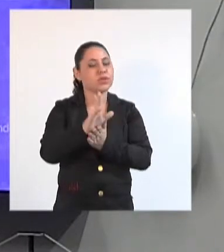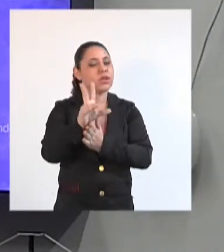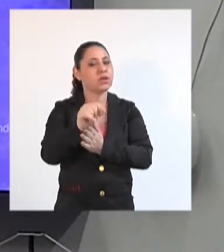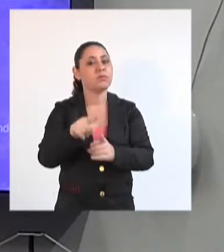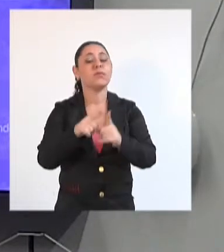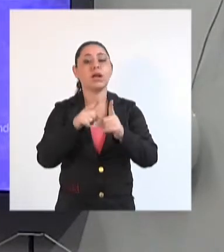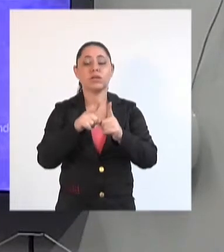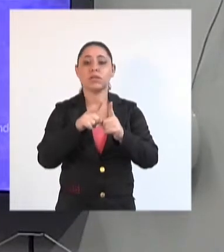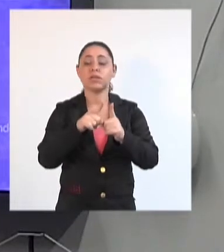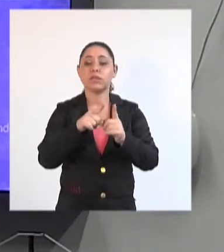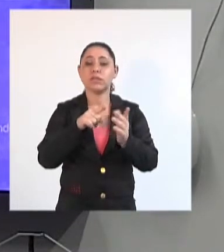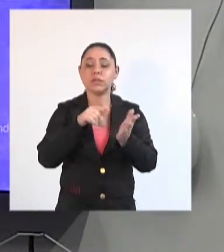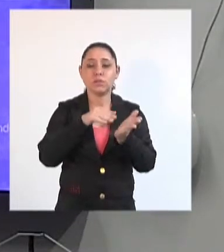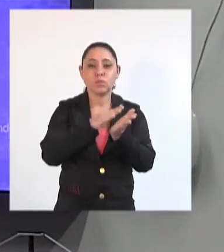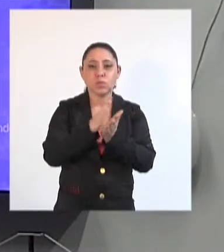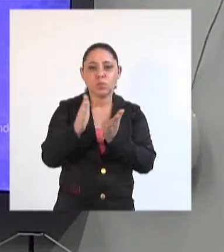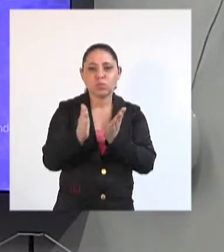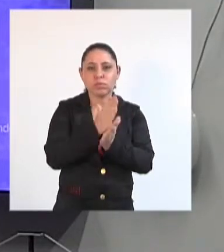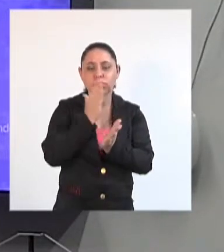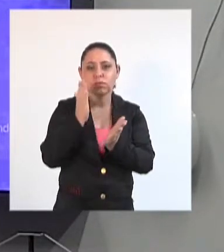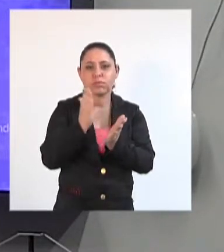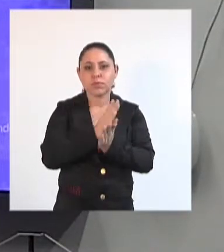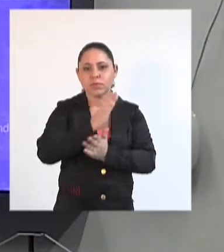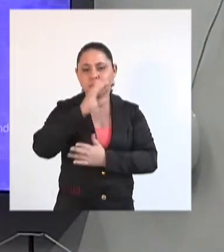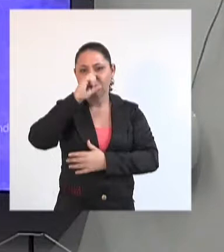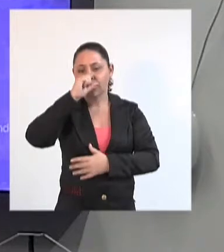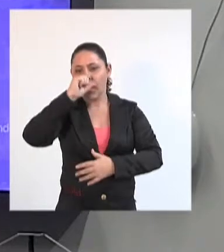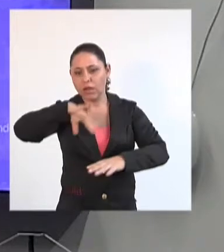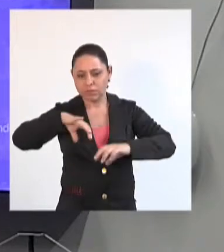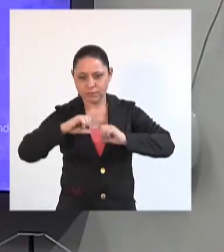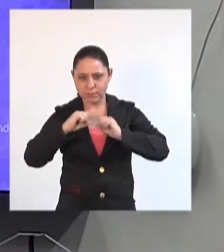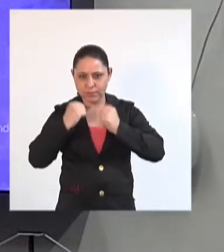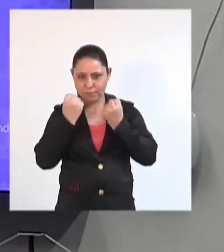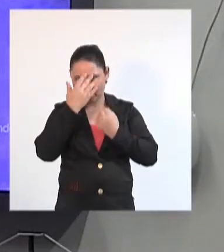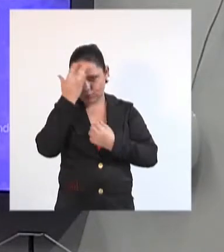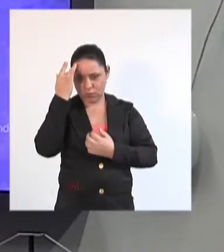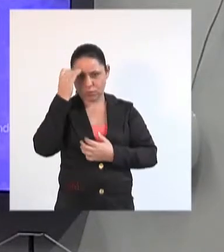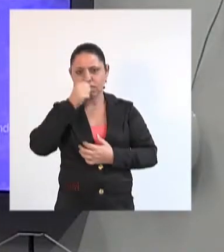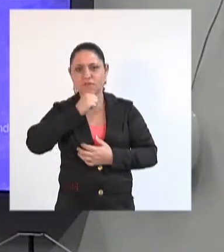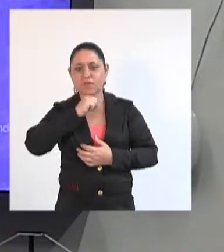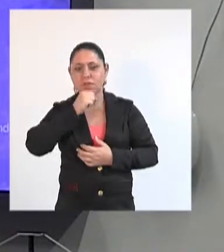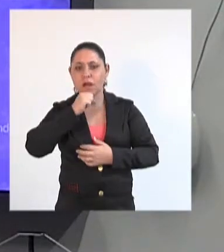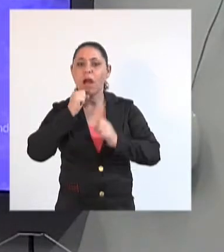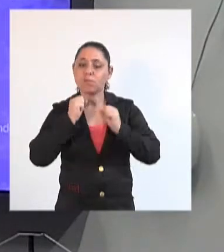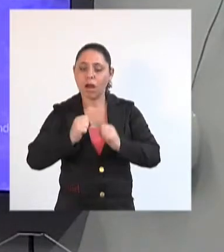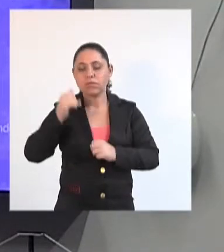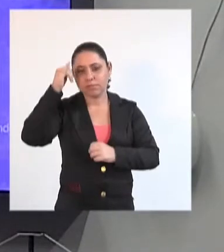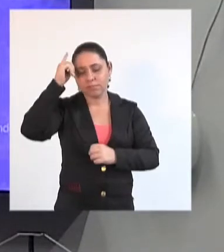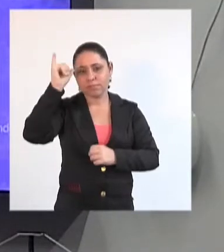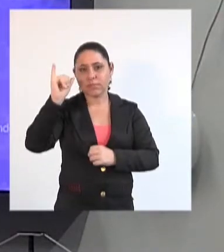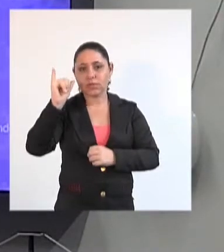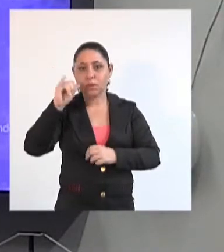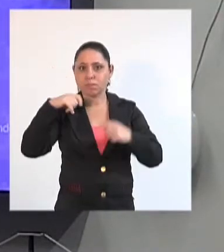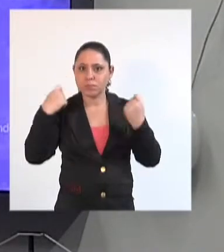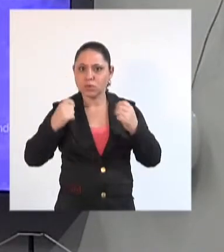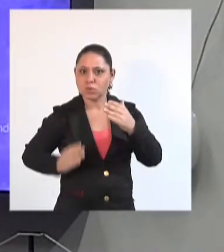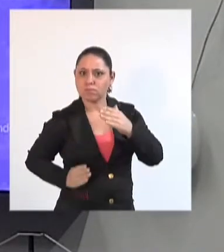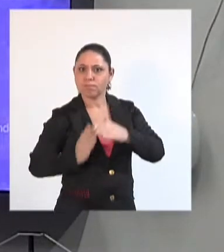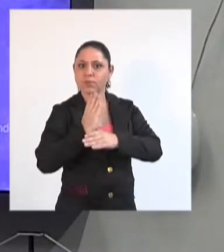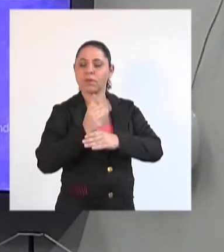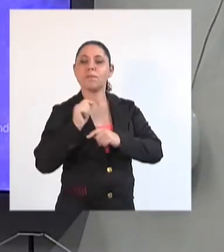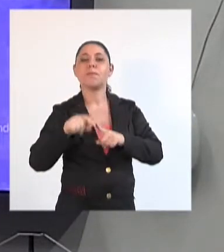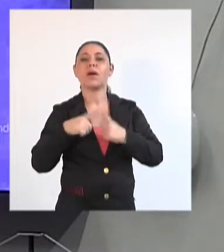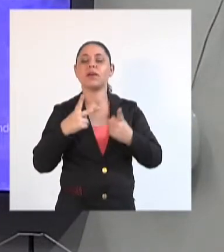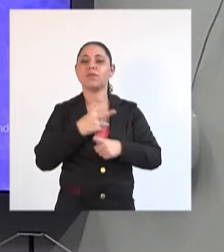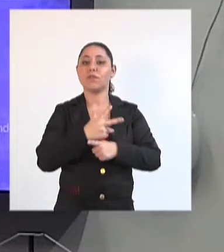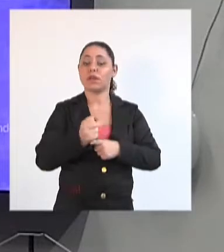foi publicado o Manual de Enfrentamento à Violência contra a Pessoa Idosa. É possível prevenir, é necessário superar, mas ele pode